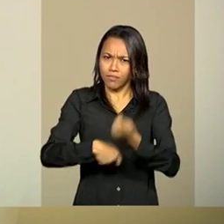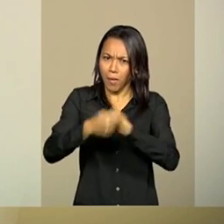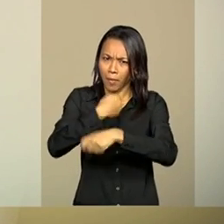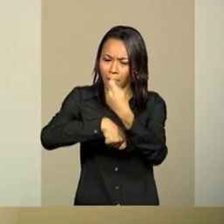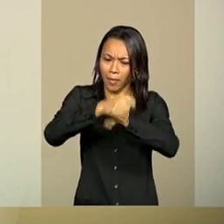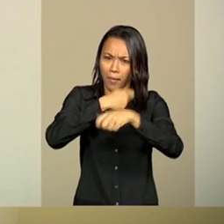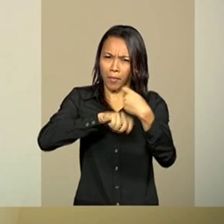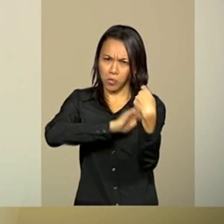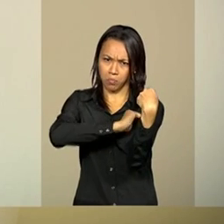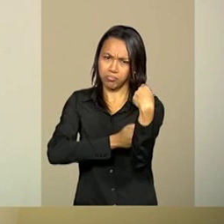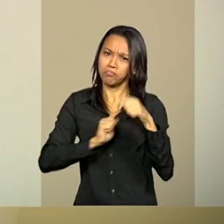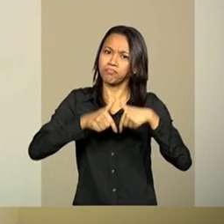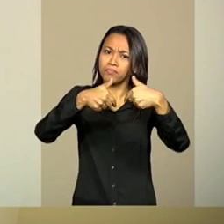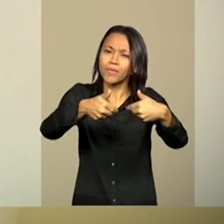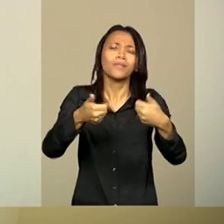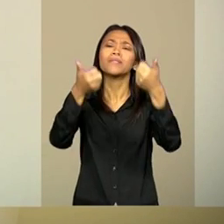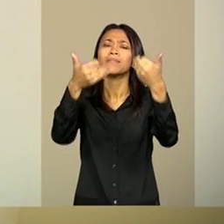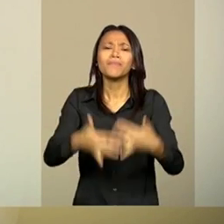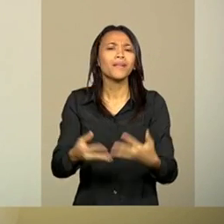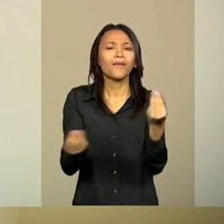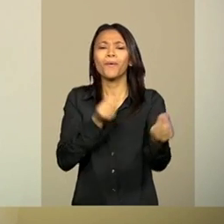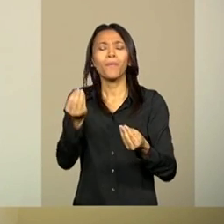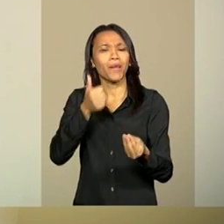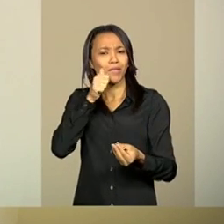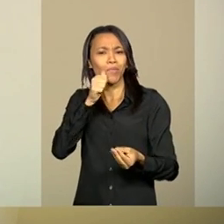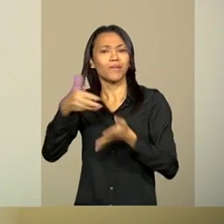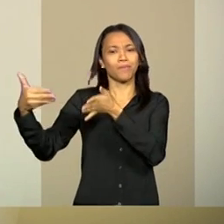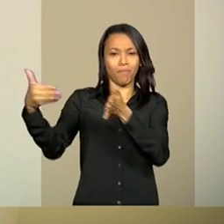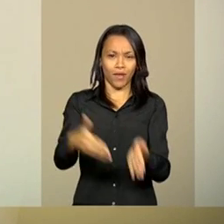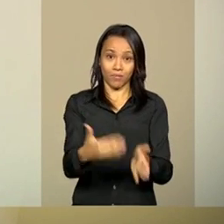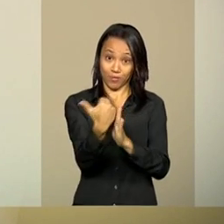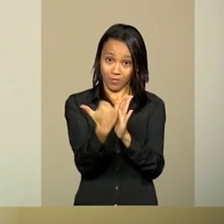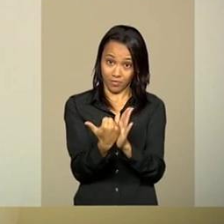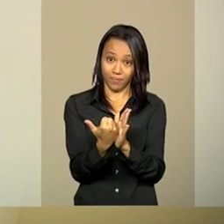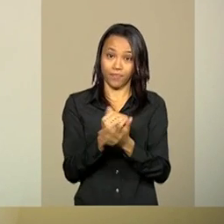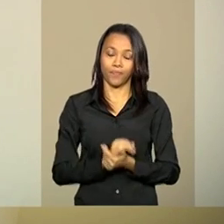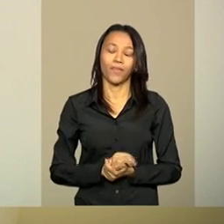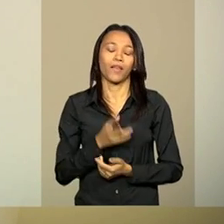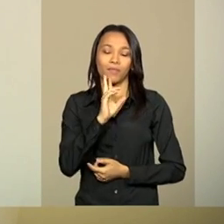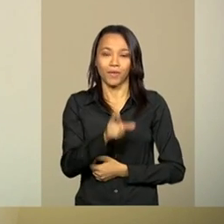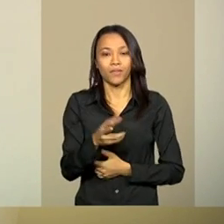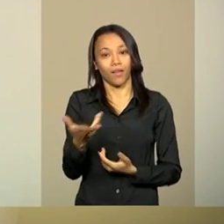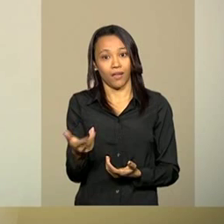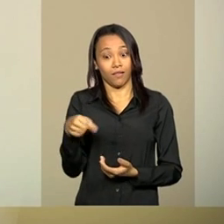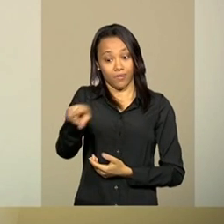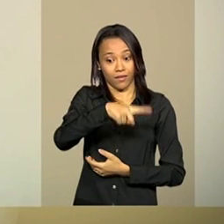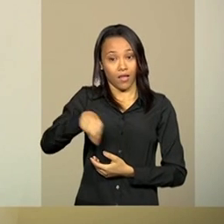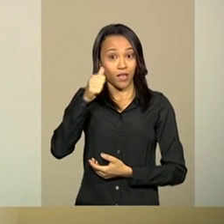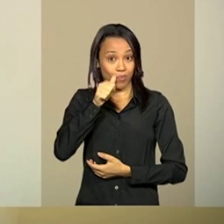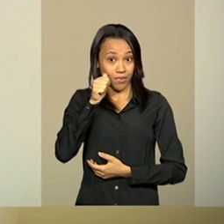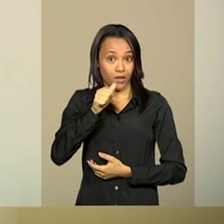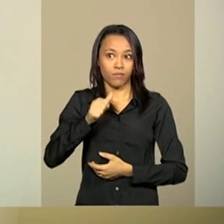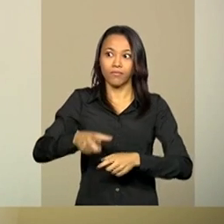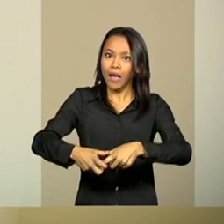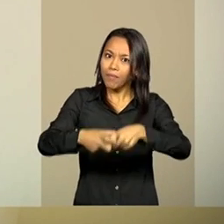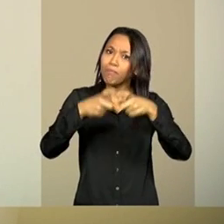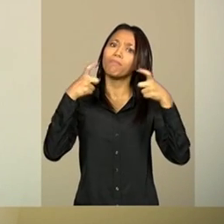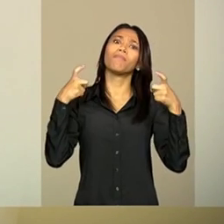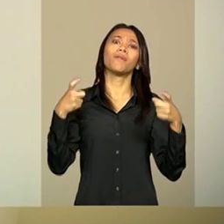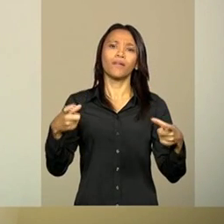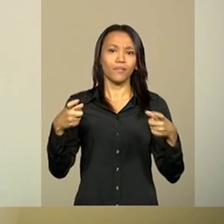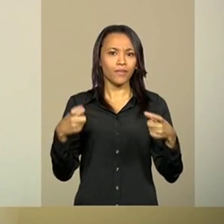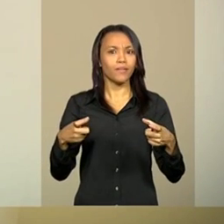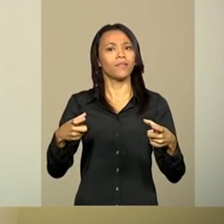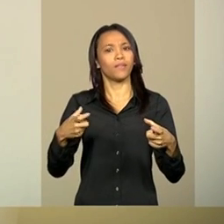verdadeiras guerreiras conta pra gente como é que está a participação delas no crescer aluciano elas são a maioria dos clientes